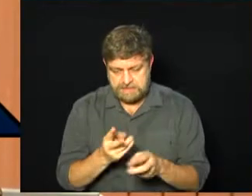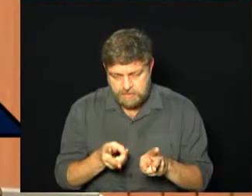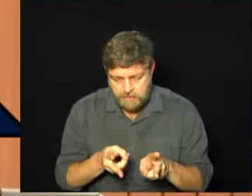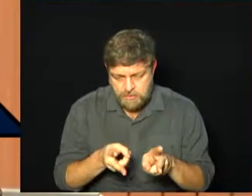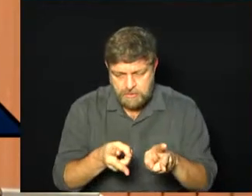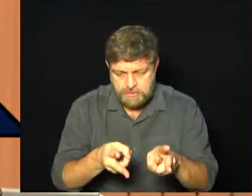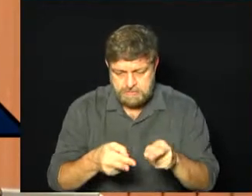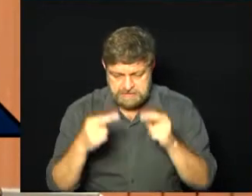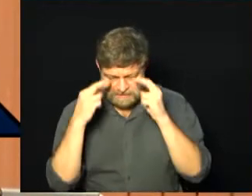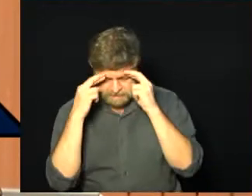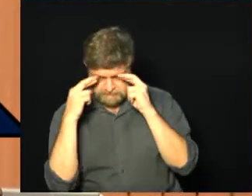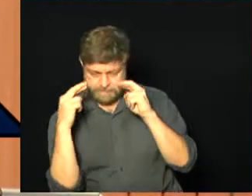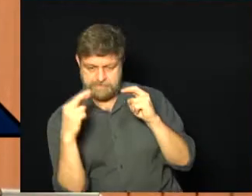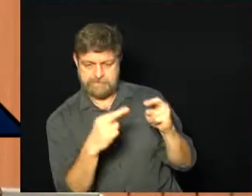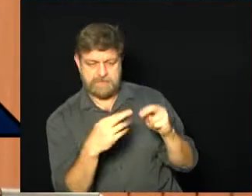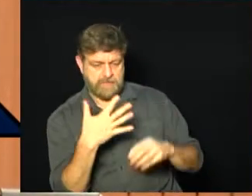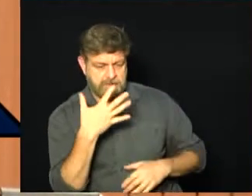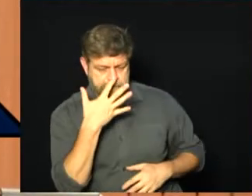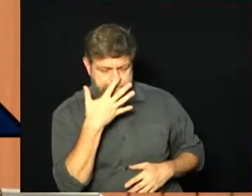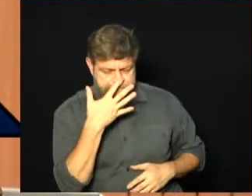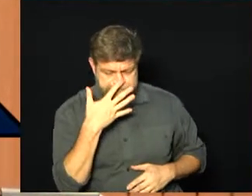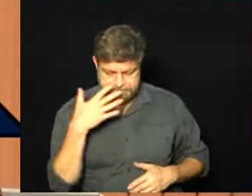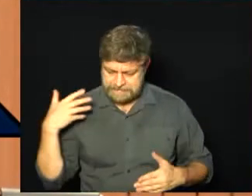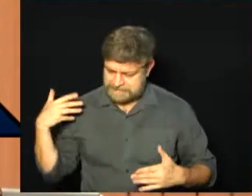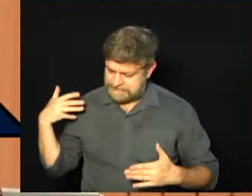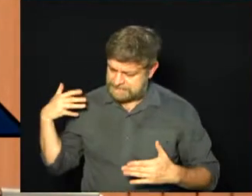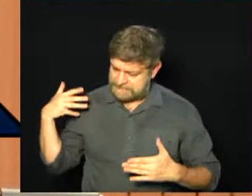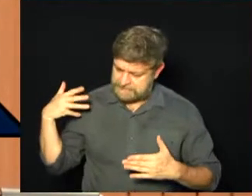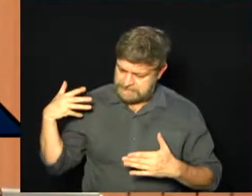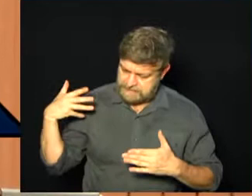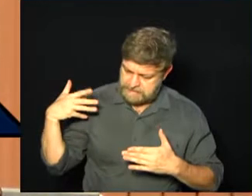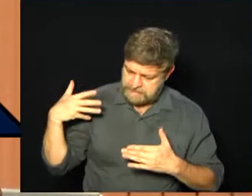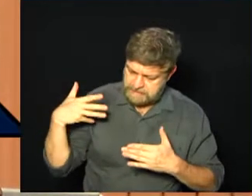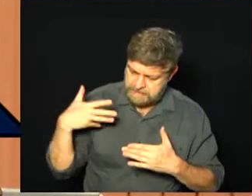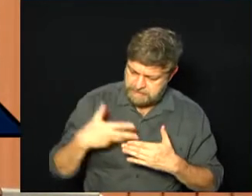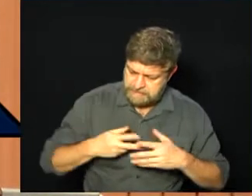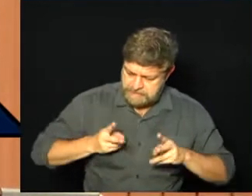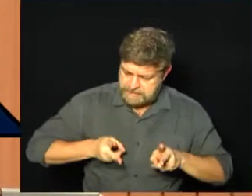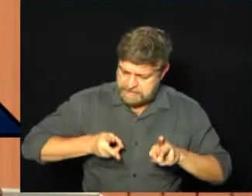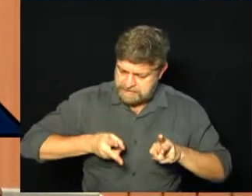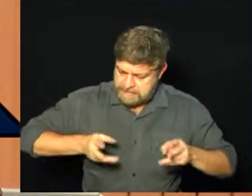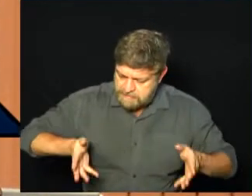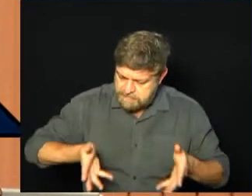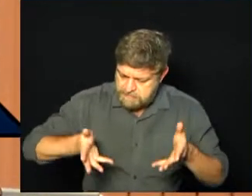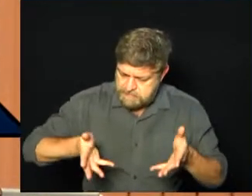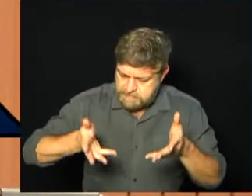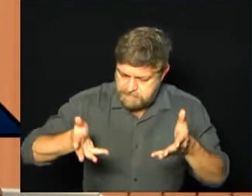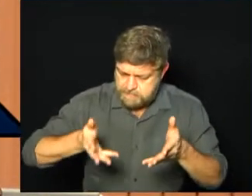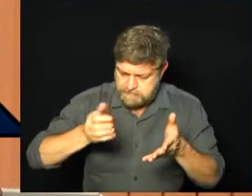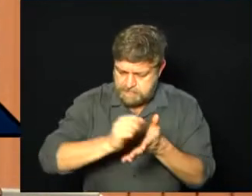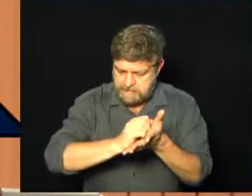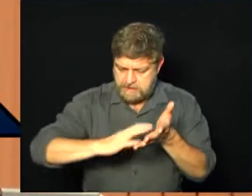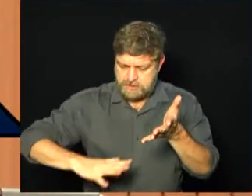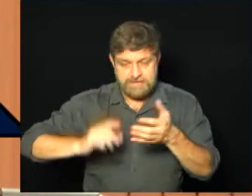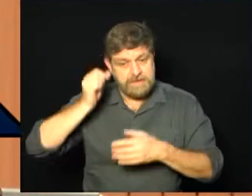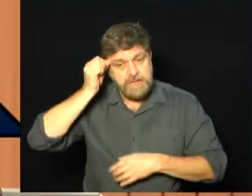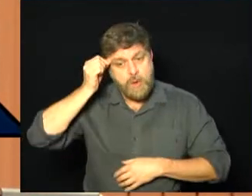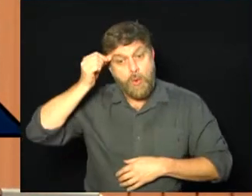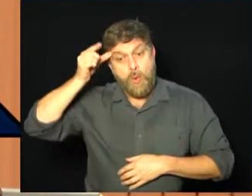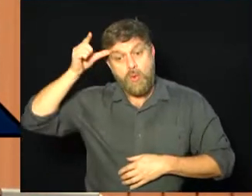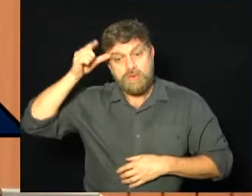por sua impressionante trajetória e pela contínua promoção de atividades artísticas e